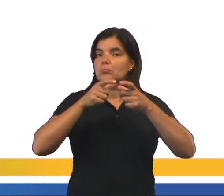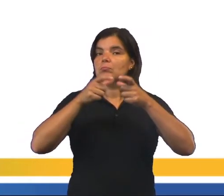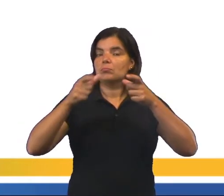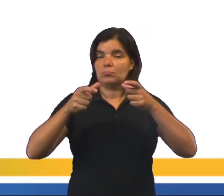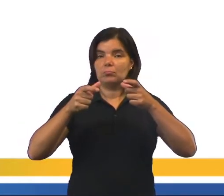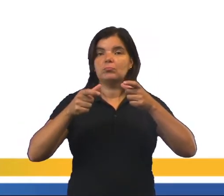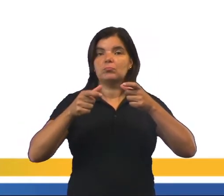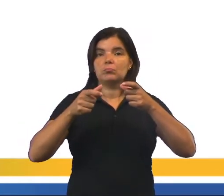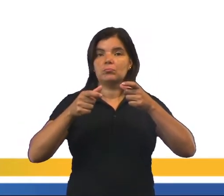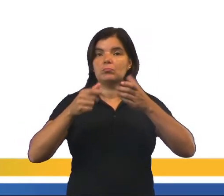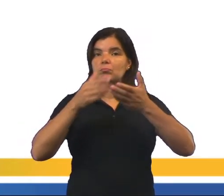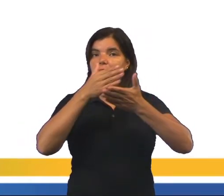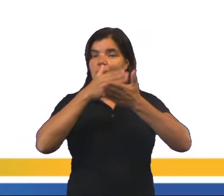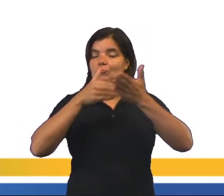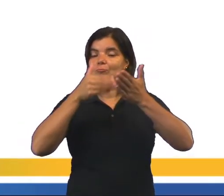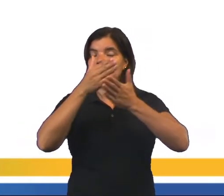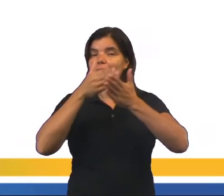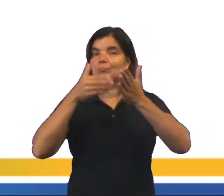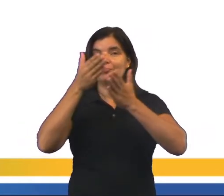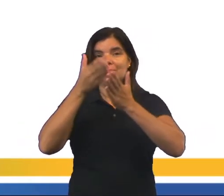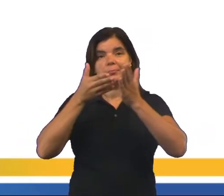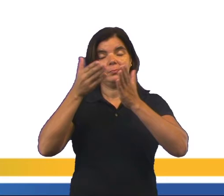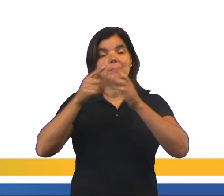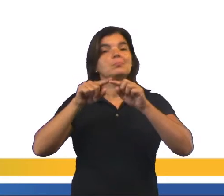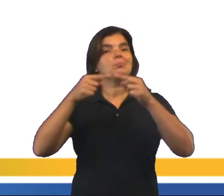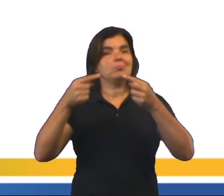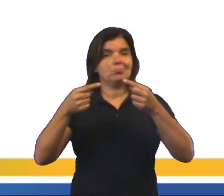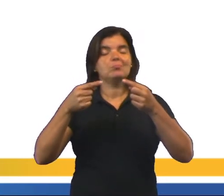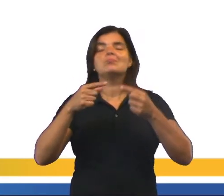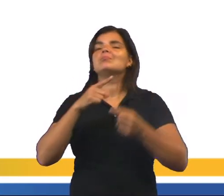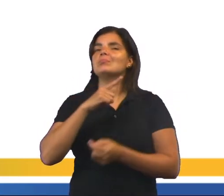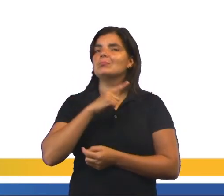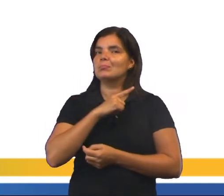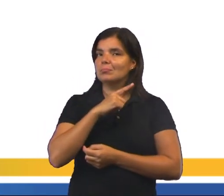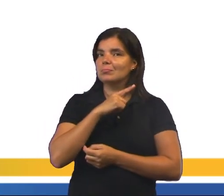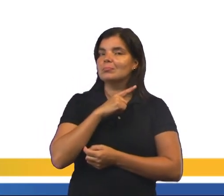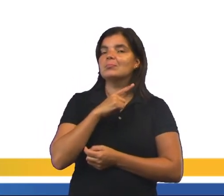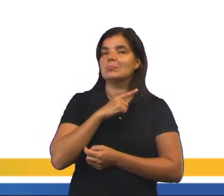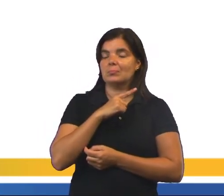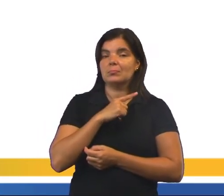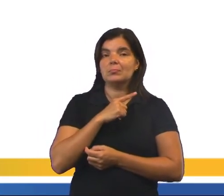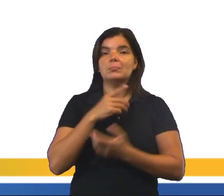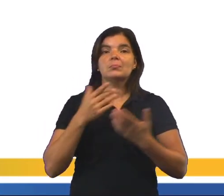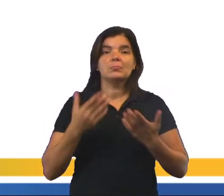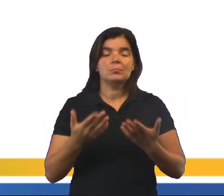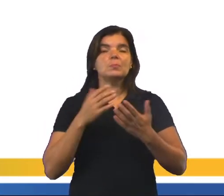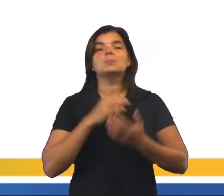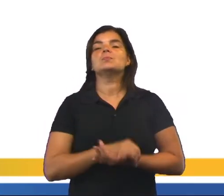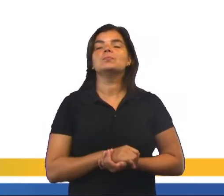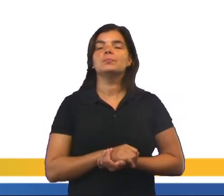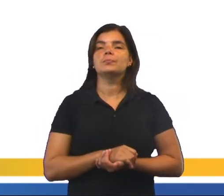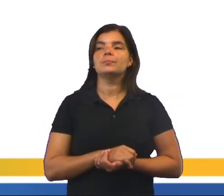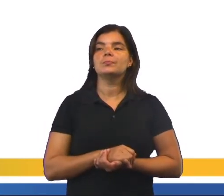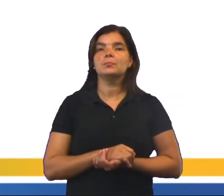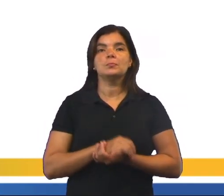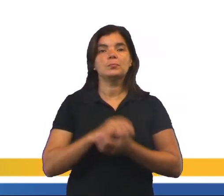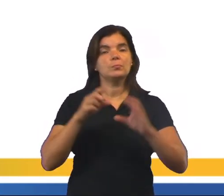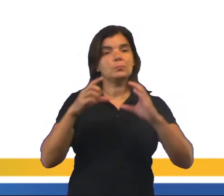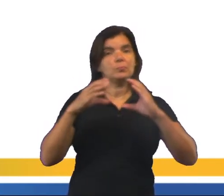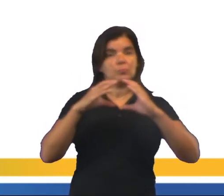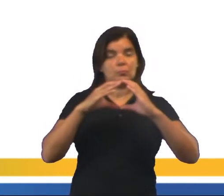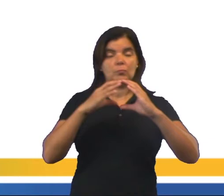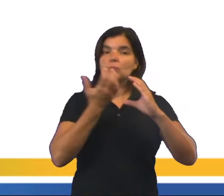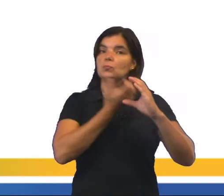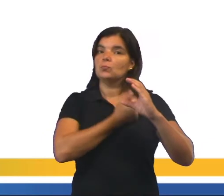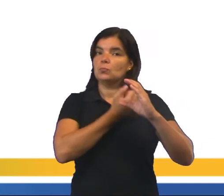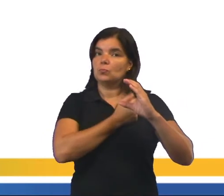de lados, olha aí, ó, esse polígono tem mais lados. Vai ter um momento que o